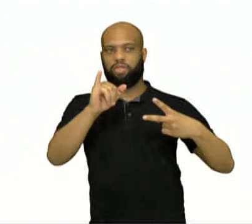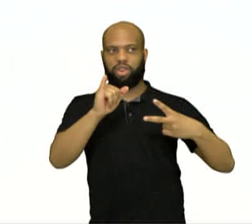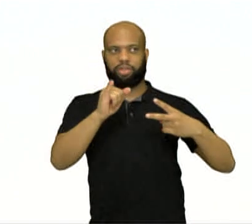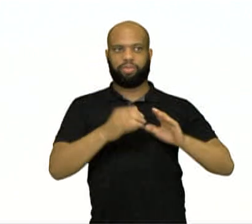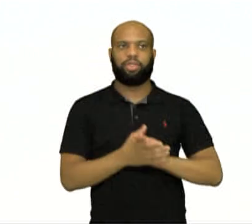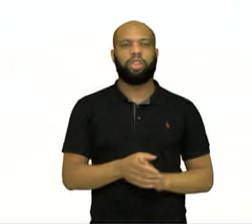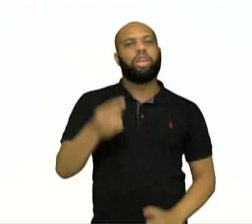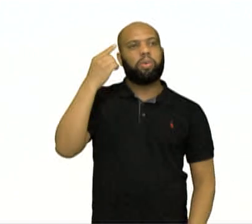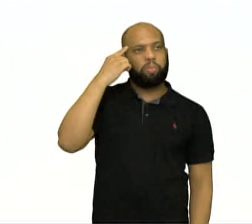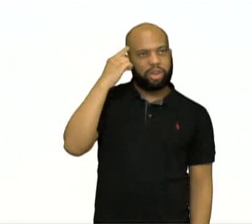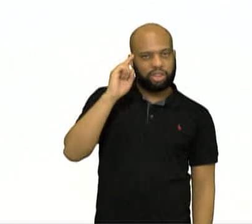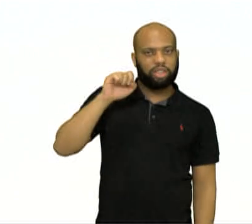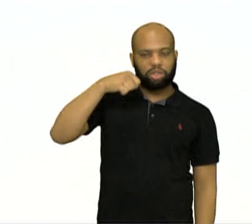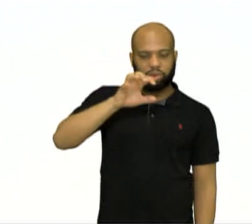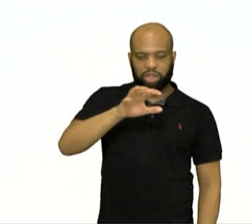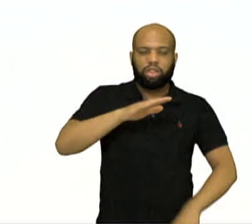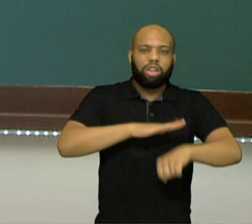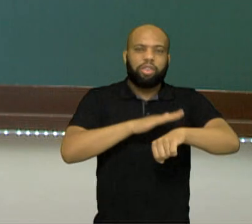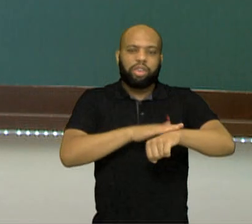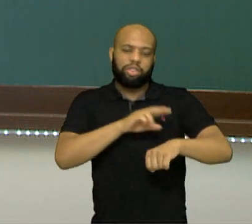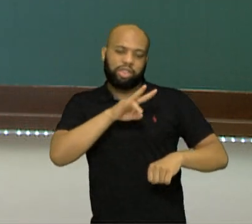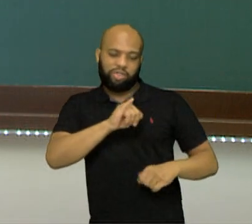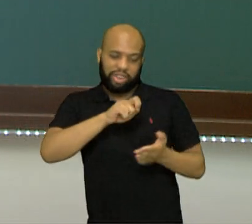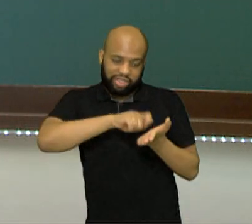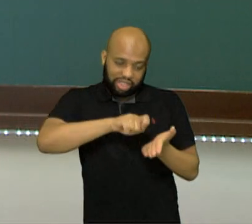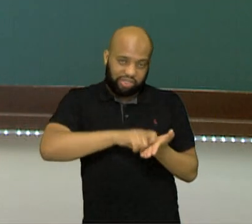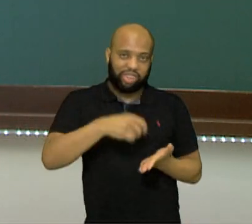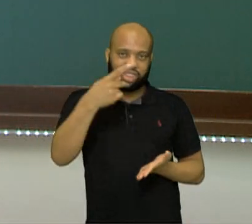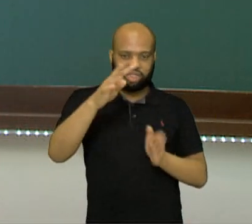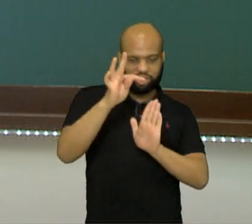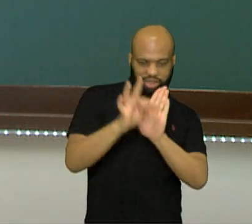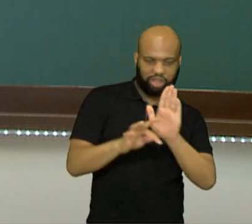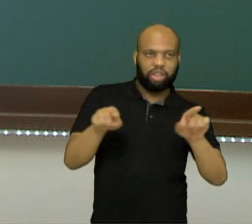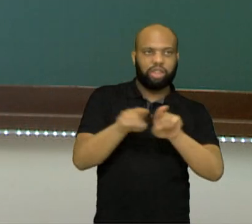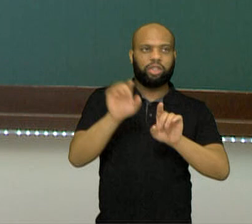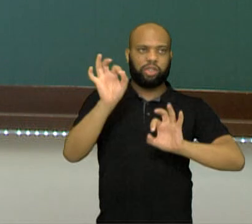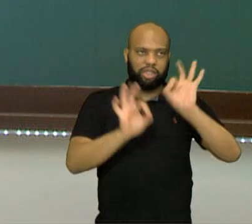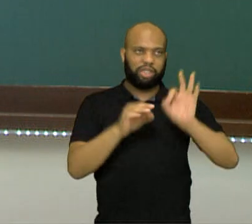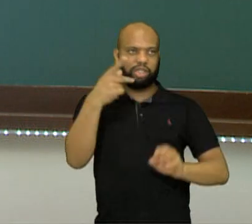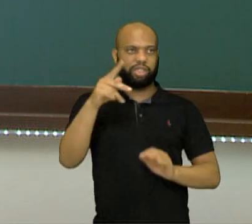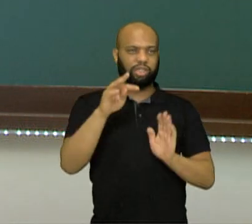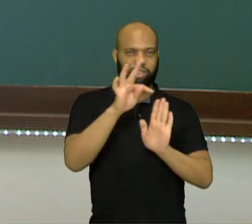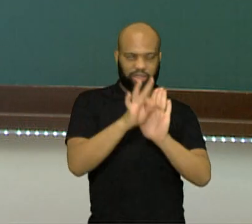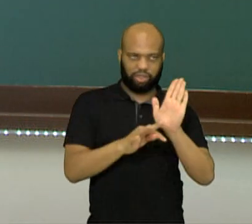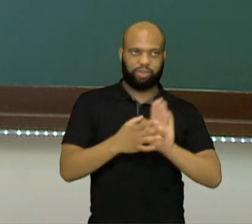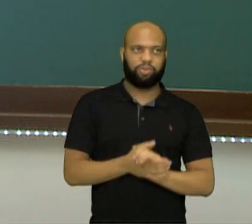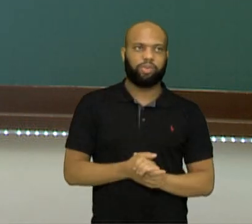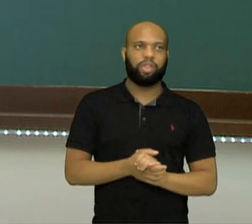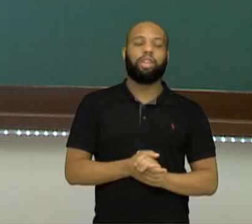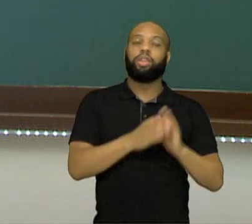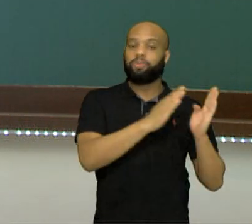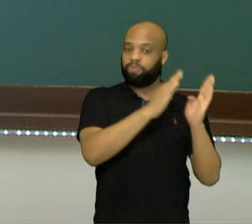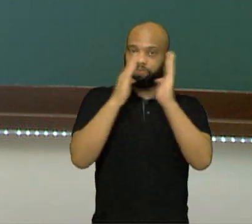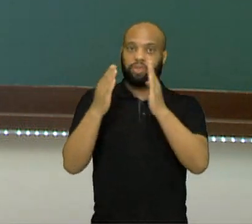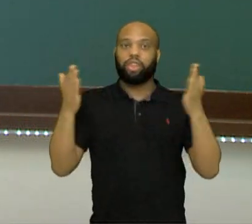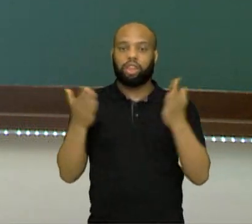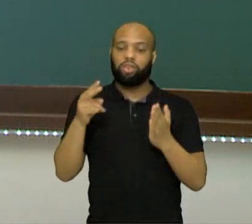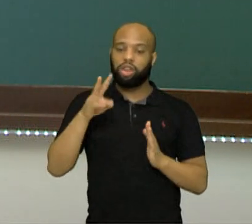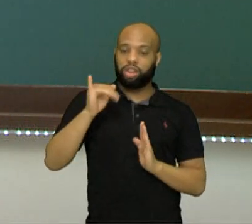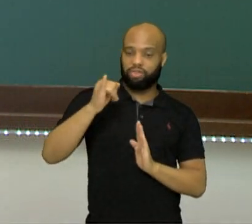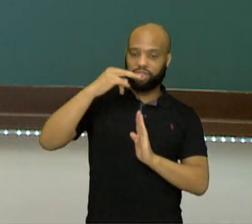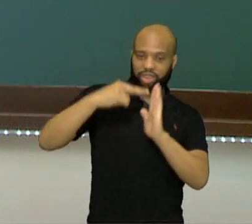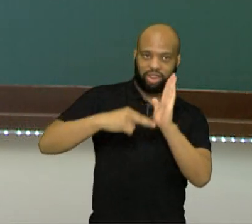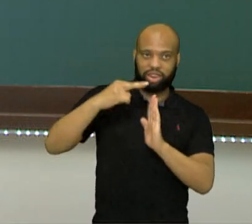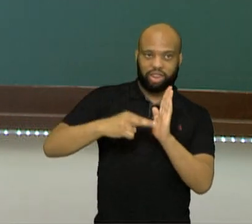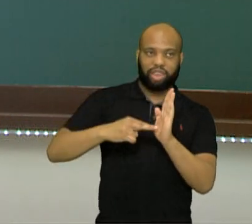Então, pensem nisso na hora de escrever sempre o seu texto, organizar o texto de vocês lá. Então, na sequência, vamos ler agora